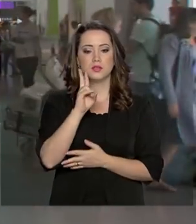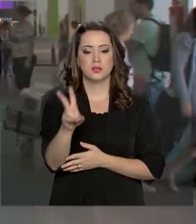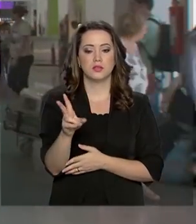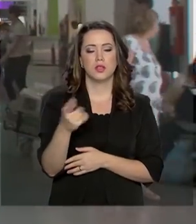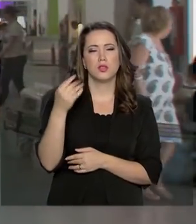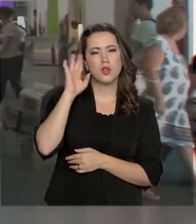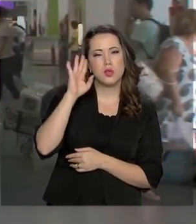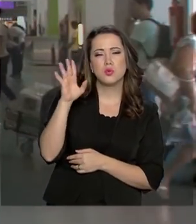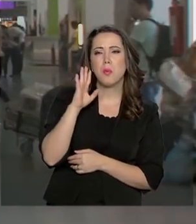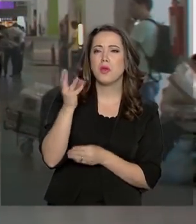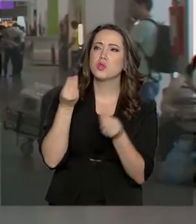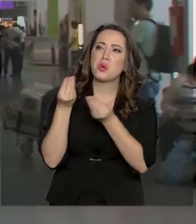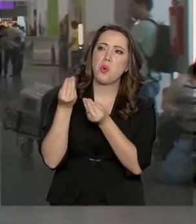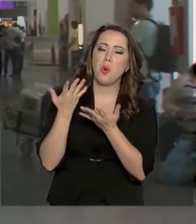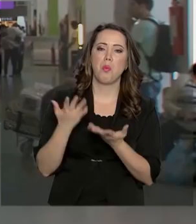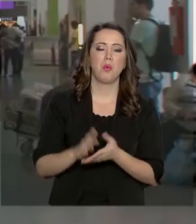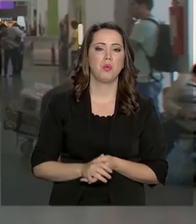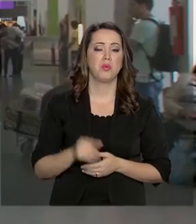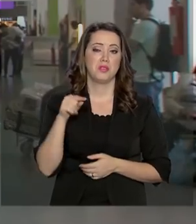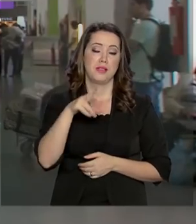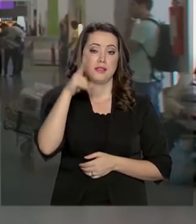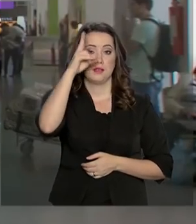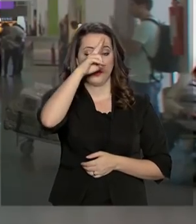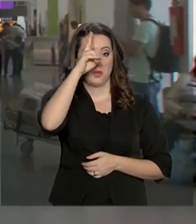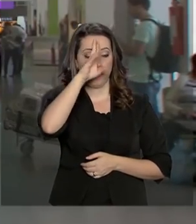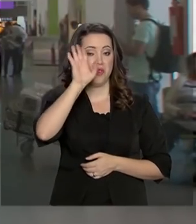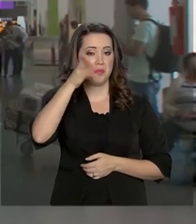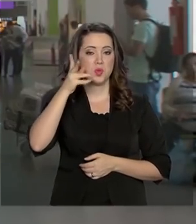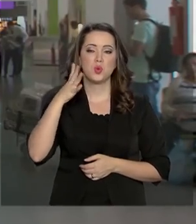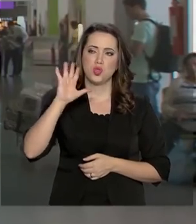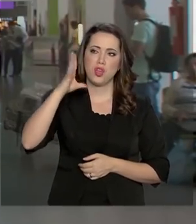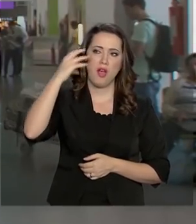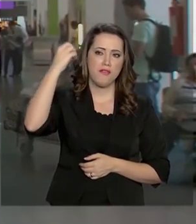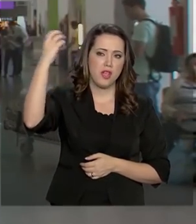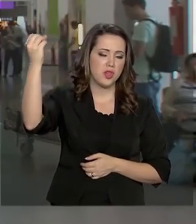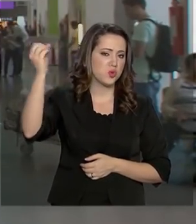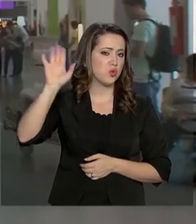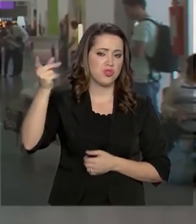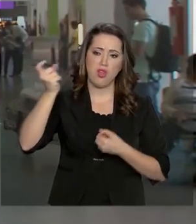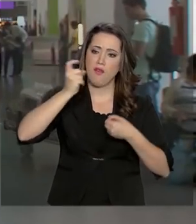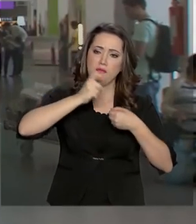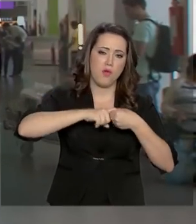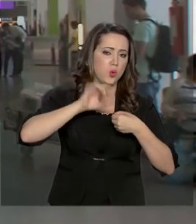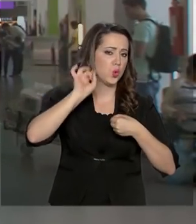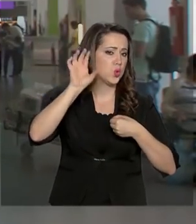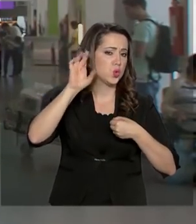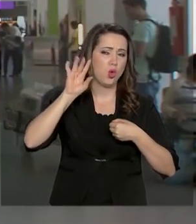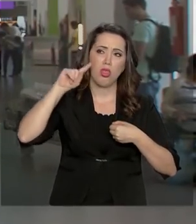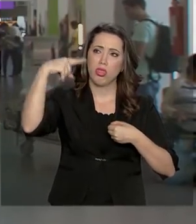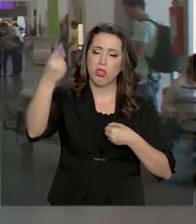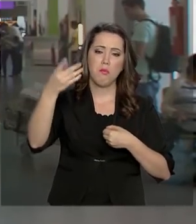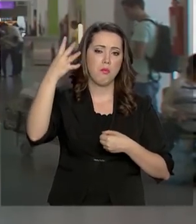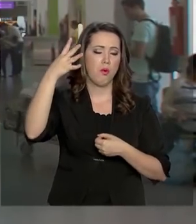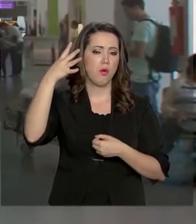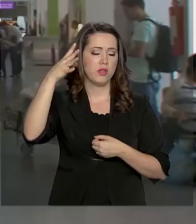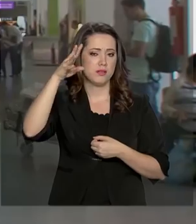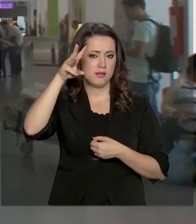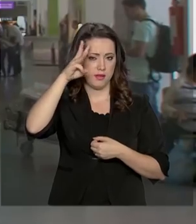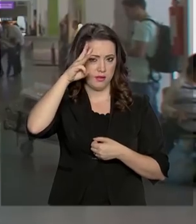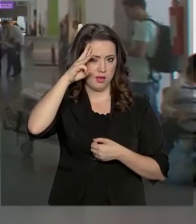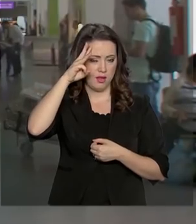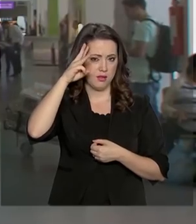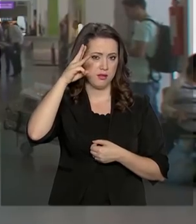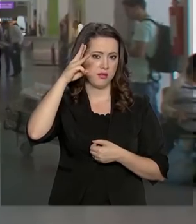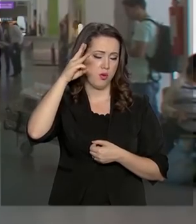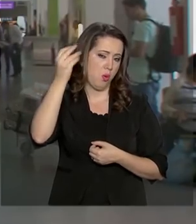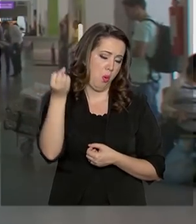gente imagina que nessa segunda-feira quem tinha que viajar já foi e quem vai voltar para casa vai fazer depois de amanhã, mas não. Como vocês podem ver